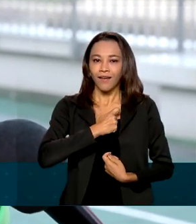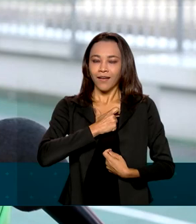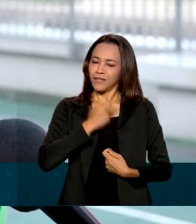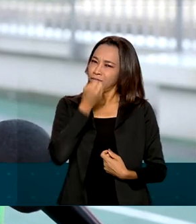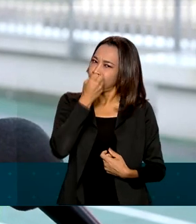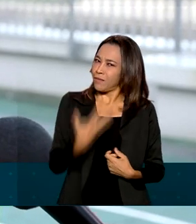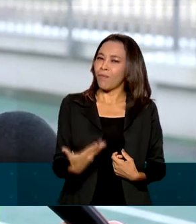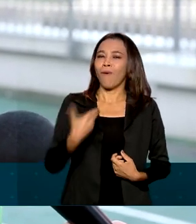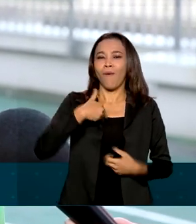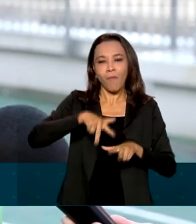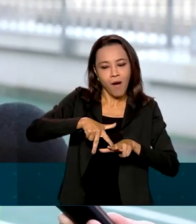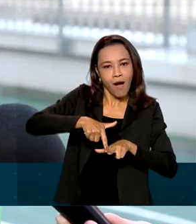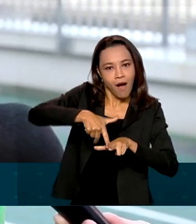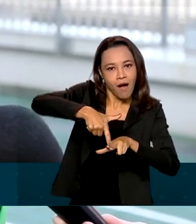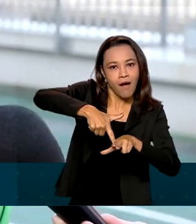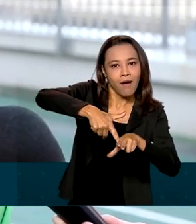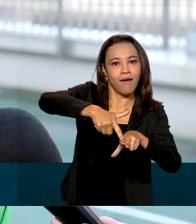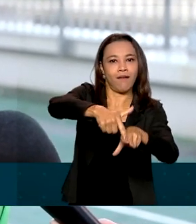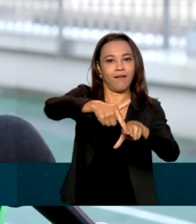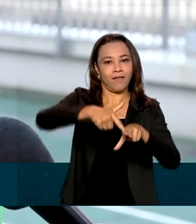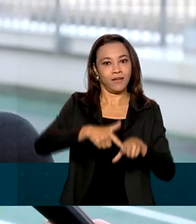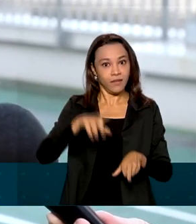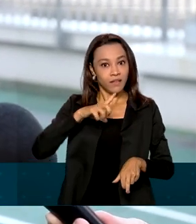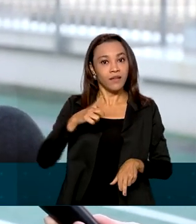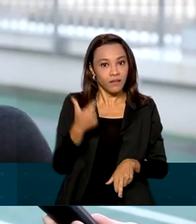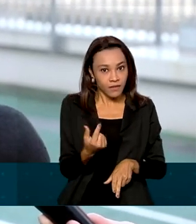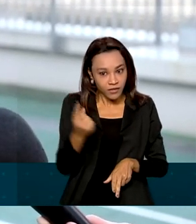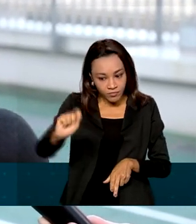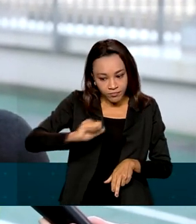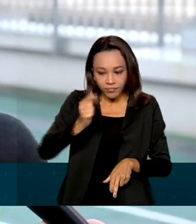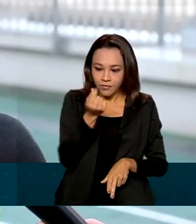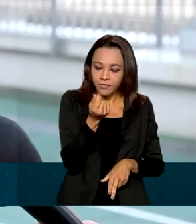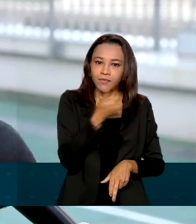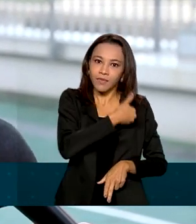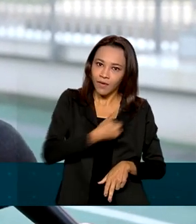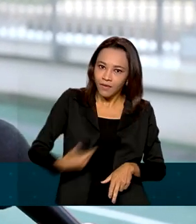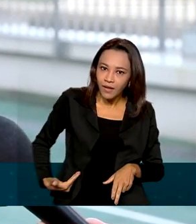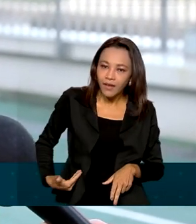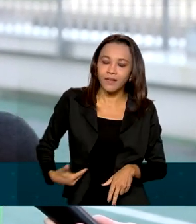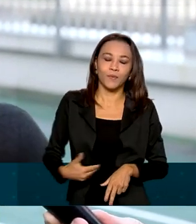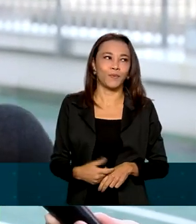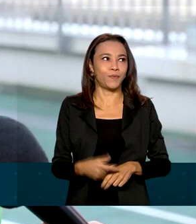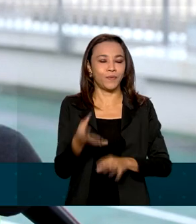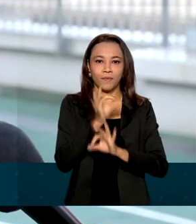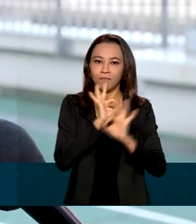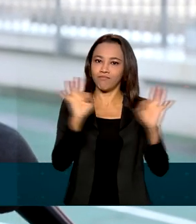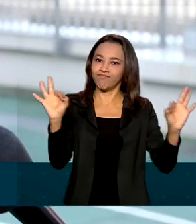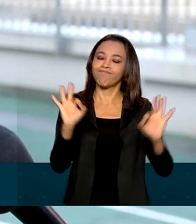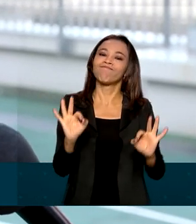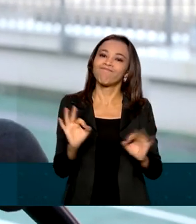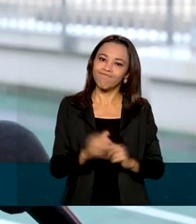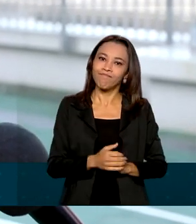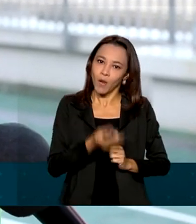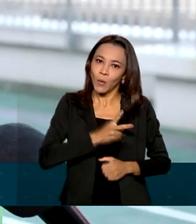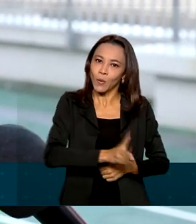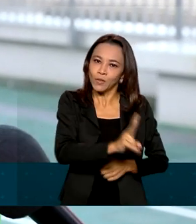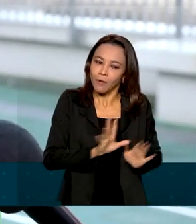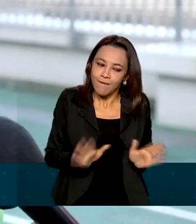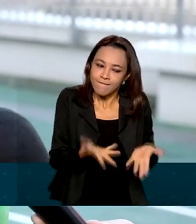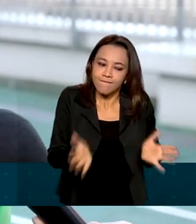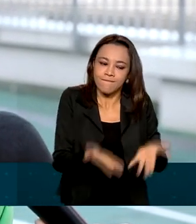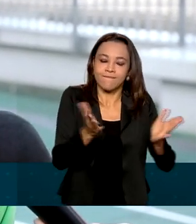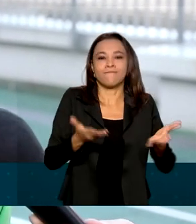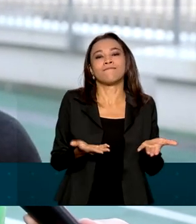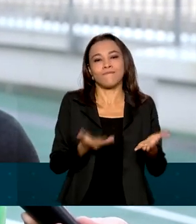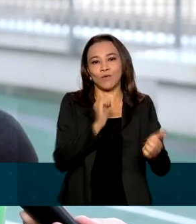geral vai ser muito bom isso ele e tem esse esse recurso do governo vai ser Mas será essencial para galera continuar